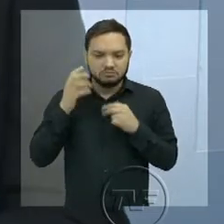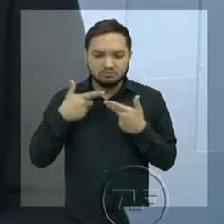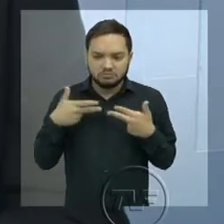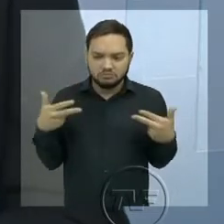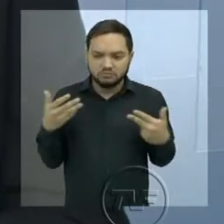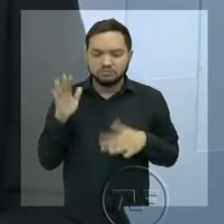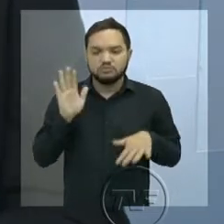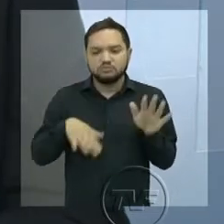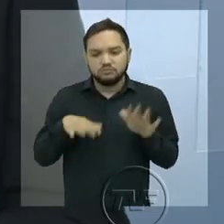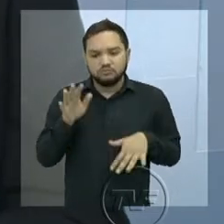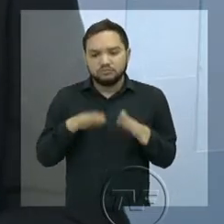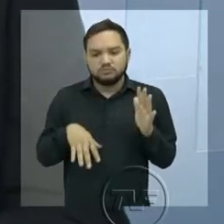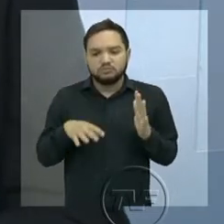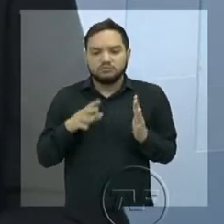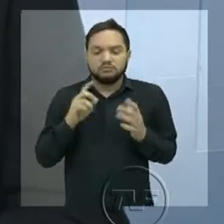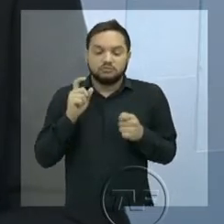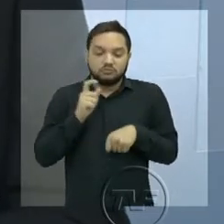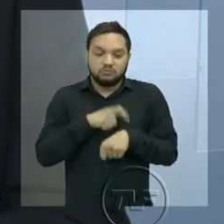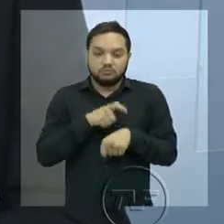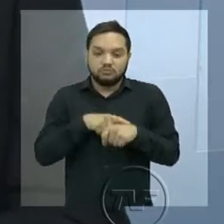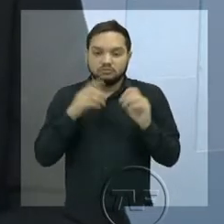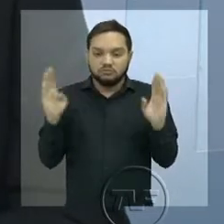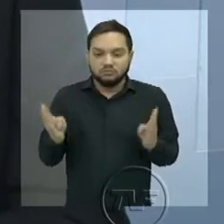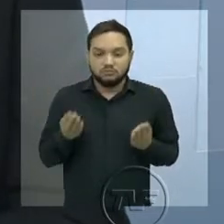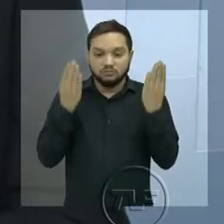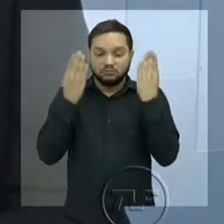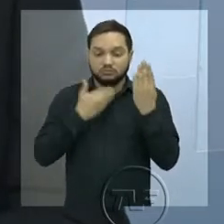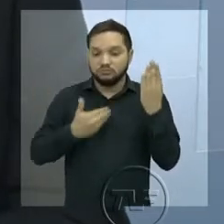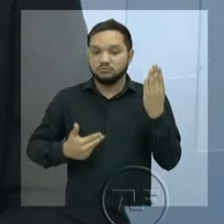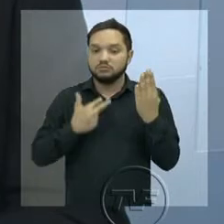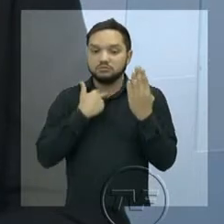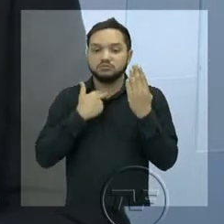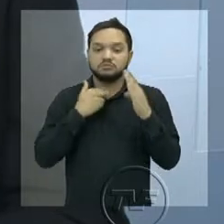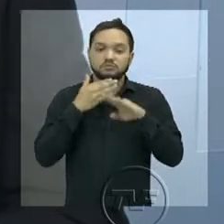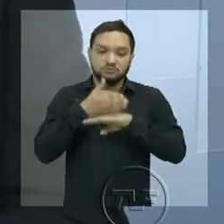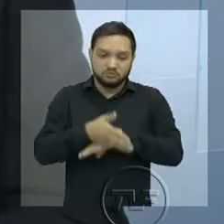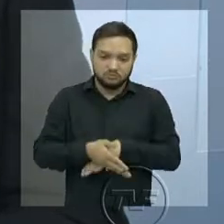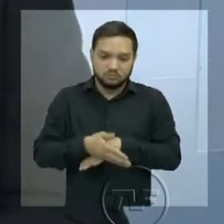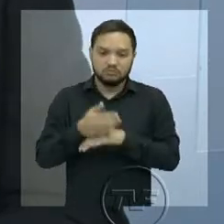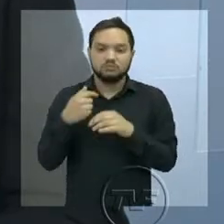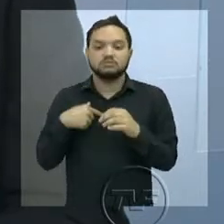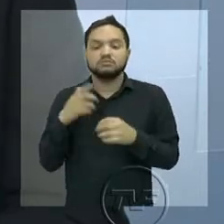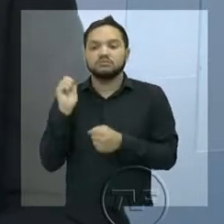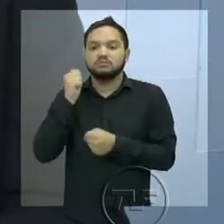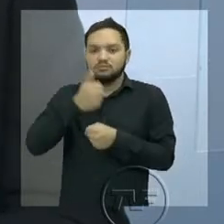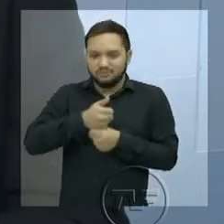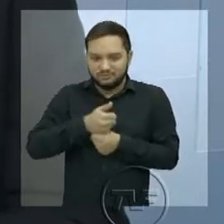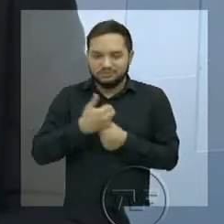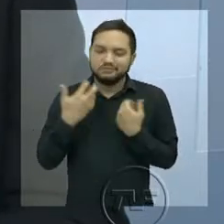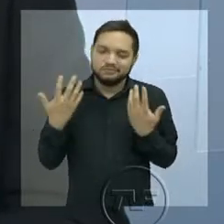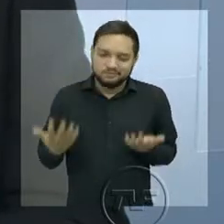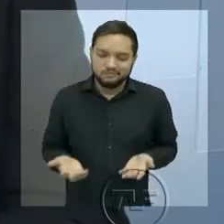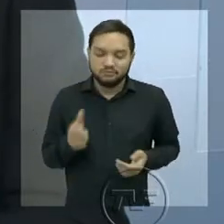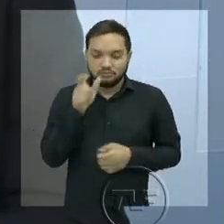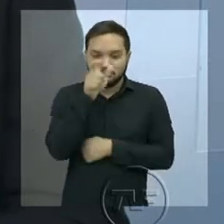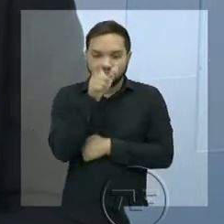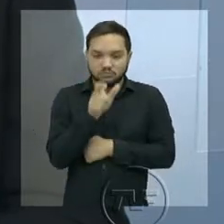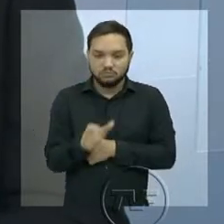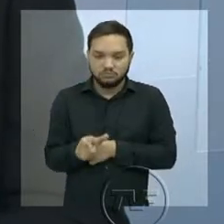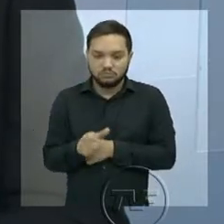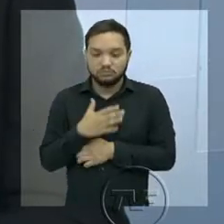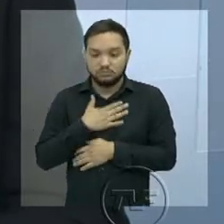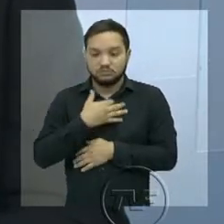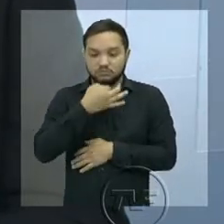alguns momentos festivos, onde o governador não pode participar e nem a vice-governadora Isolda, ele vai. Então, é uma figura que, na